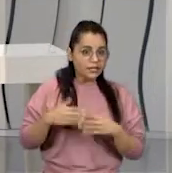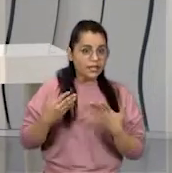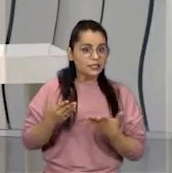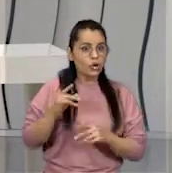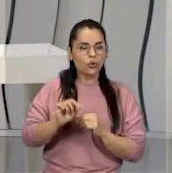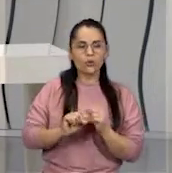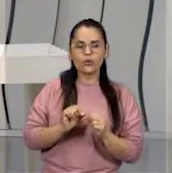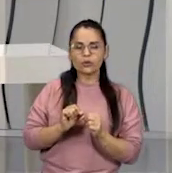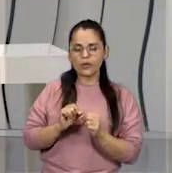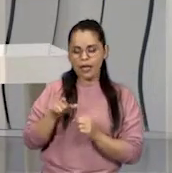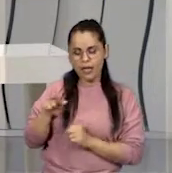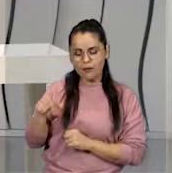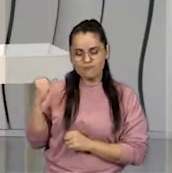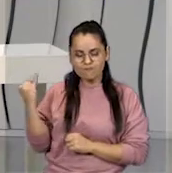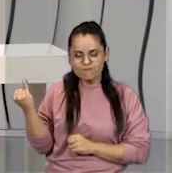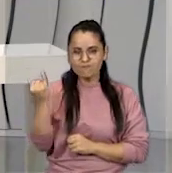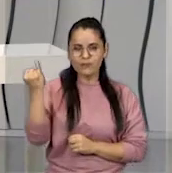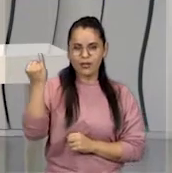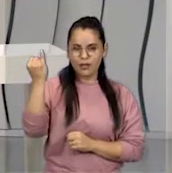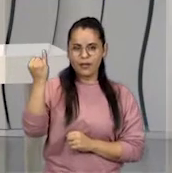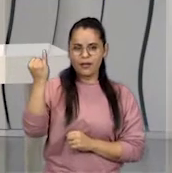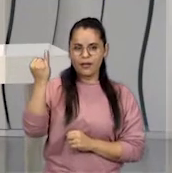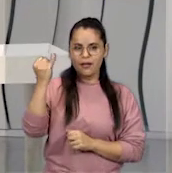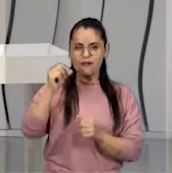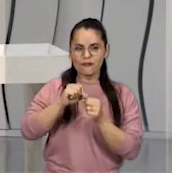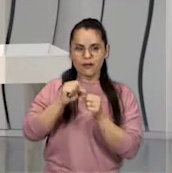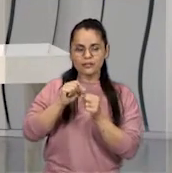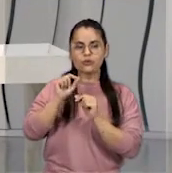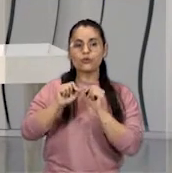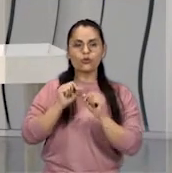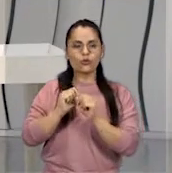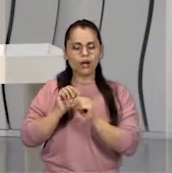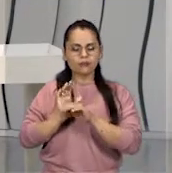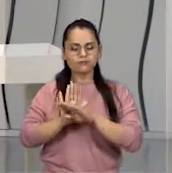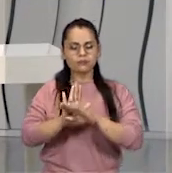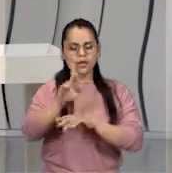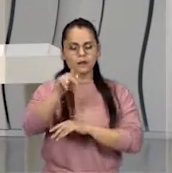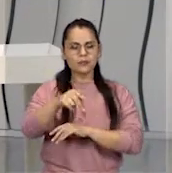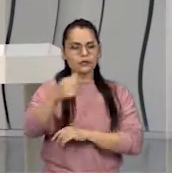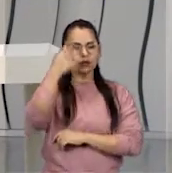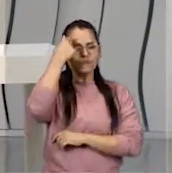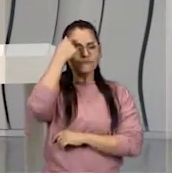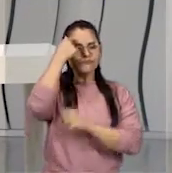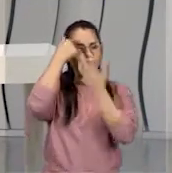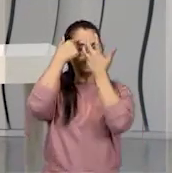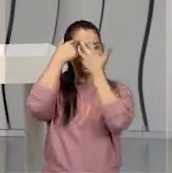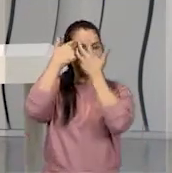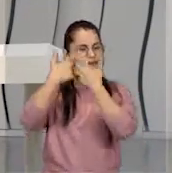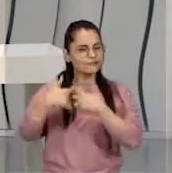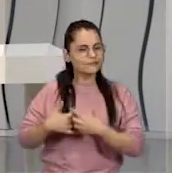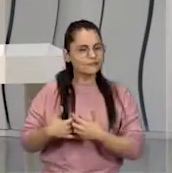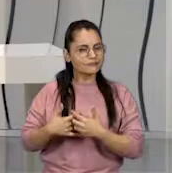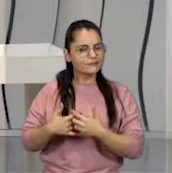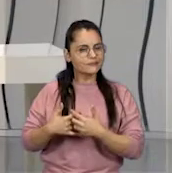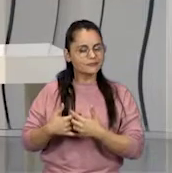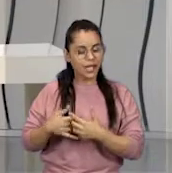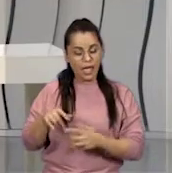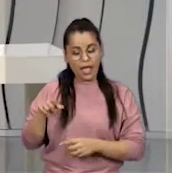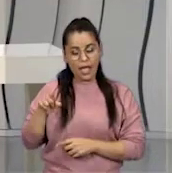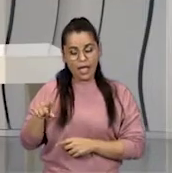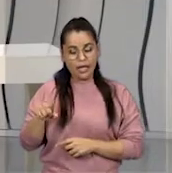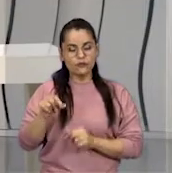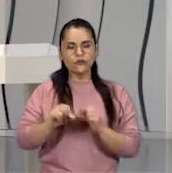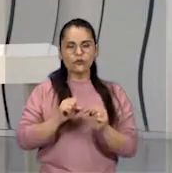é muito marcante. Ele levava as pessoas à reflexão. Sócrates foi considerado pelo oráculo da